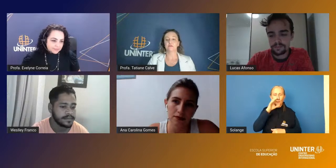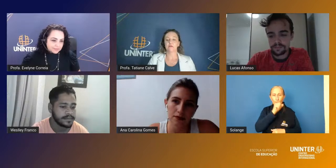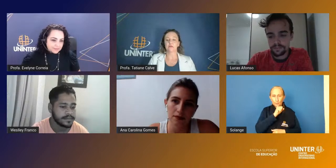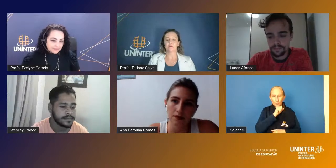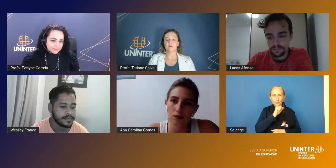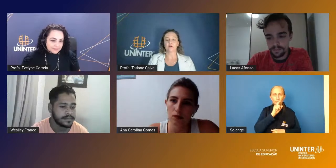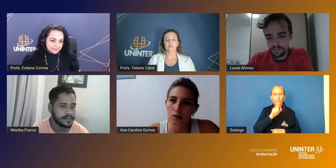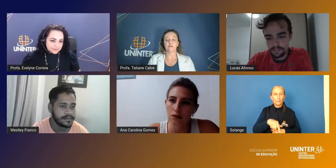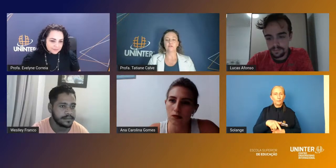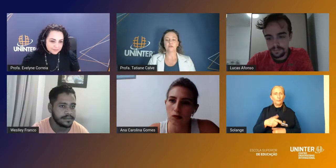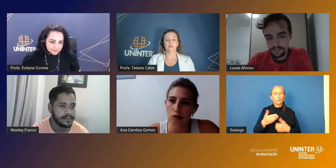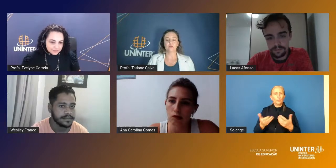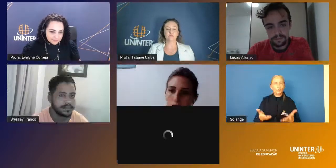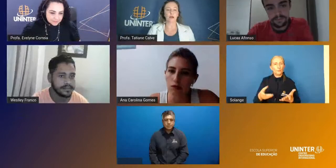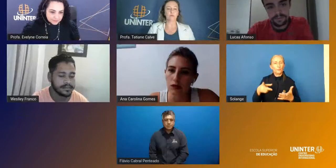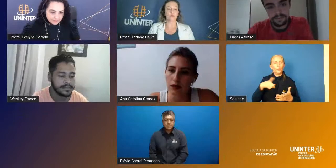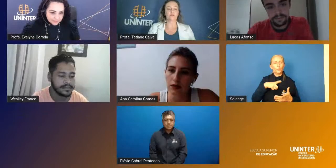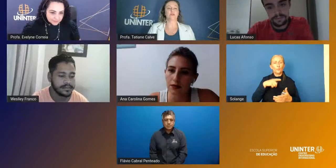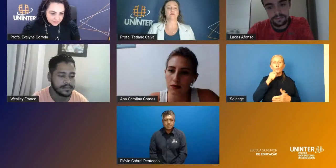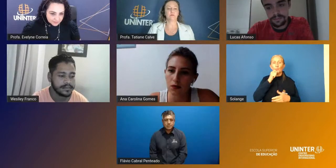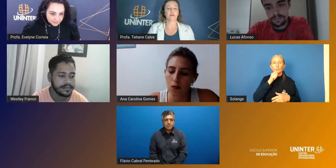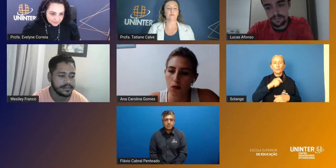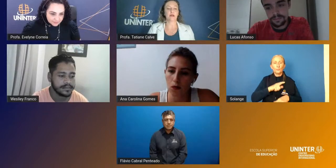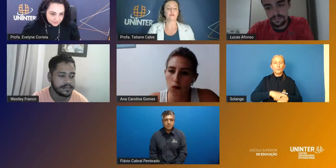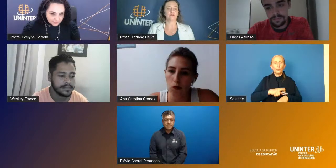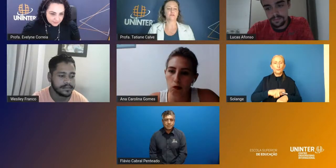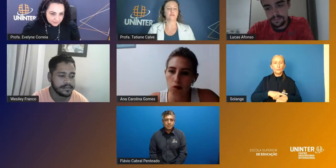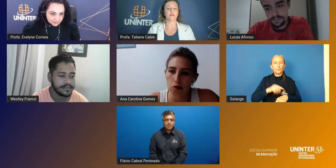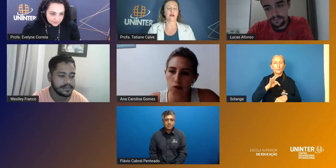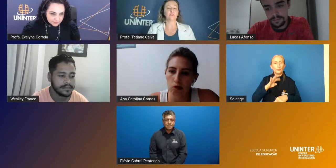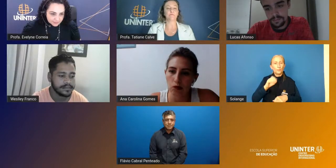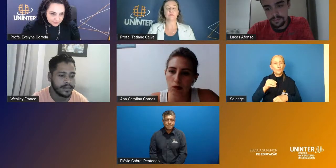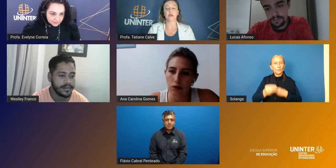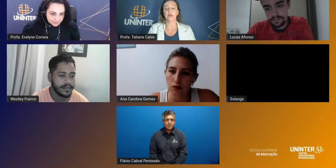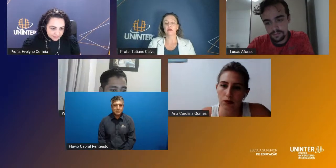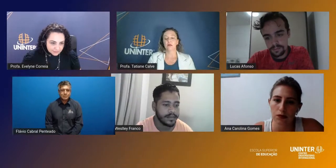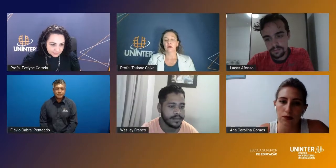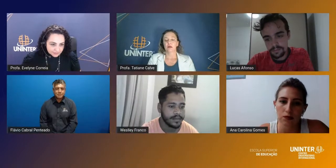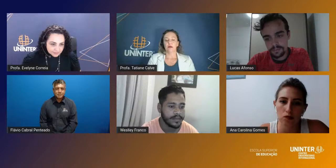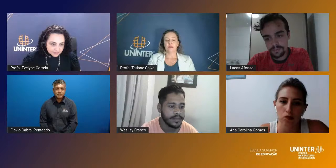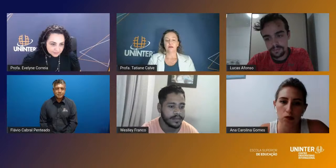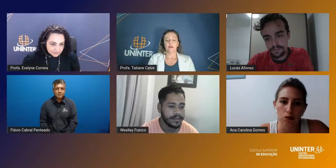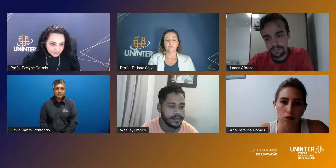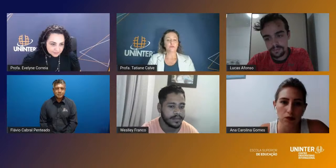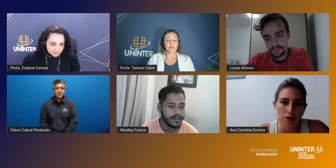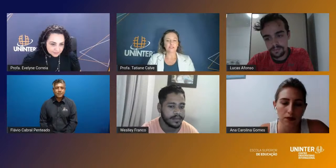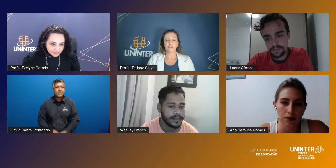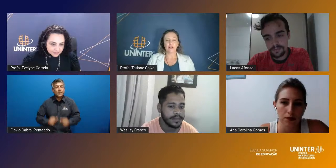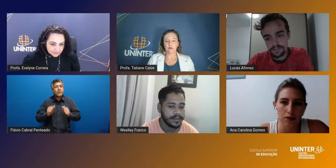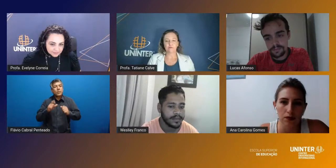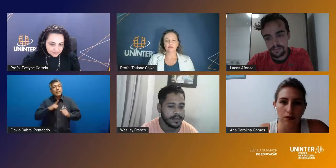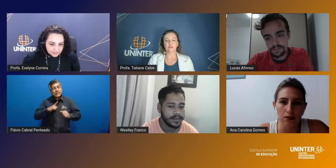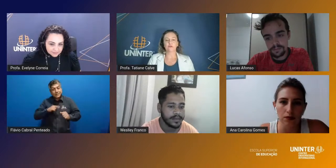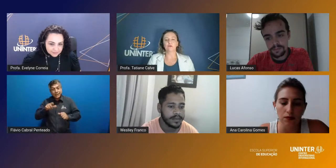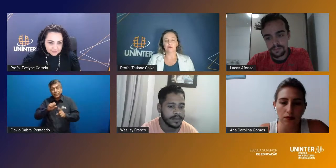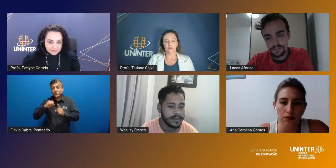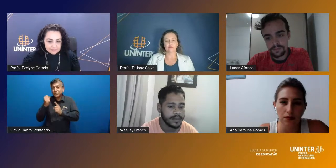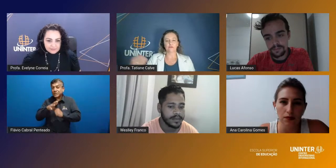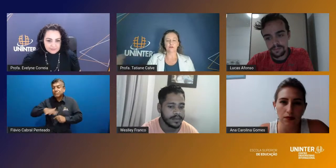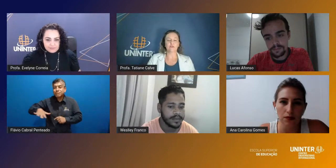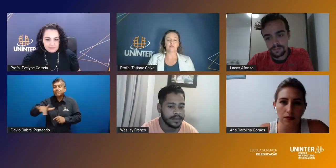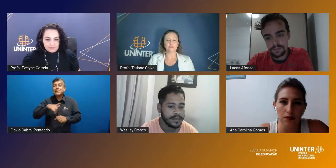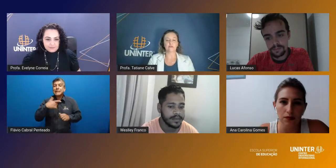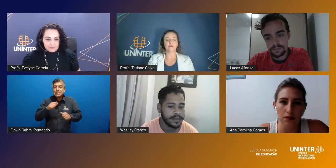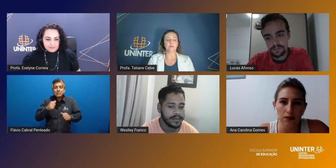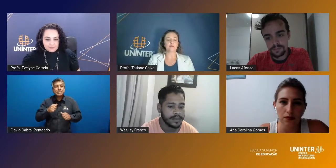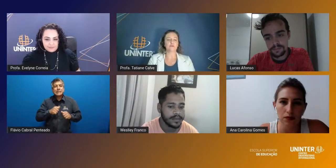mas que a gente ainda tem um tabu a ser quebrado na sociedade, né? De maneira geral, como você colocou,